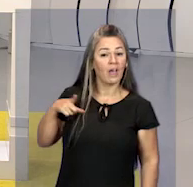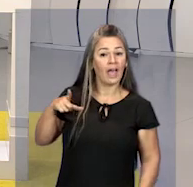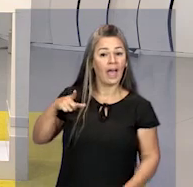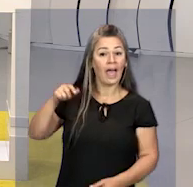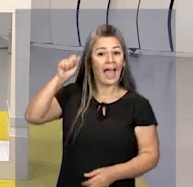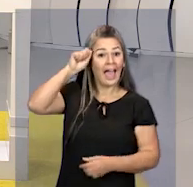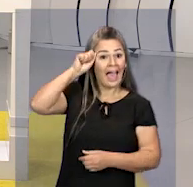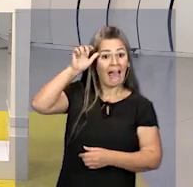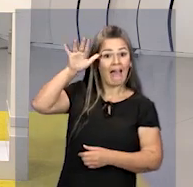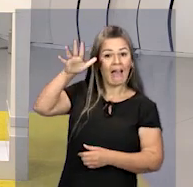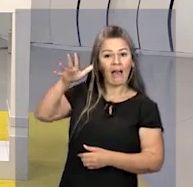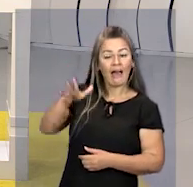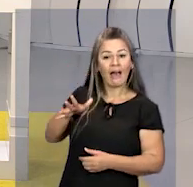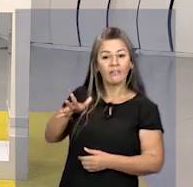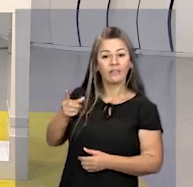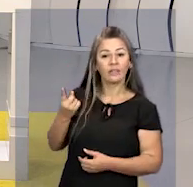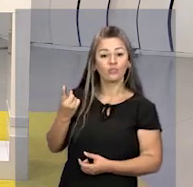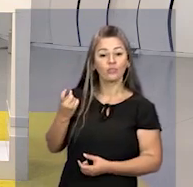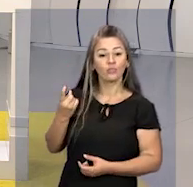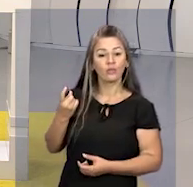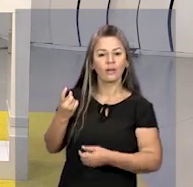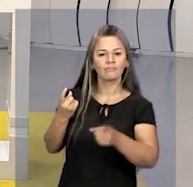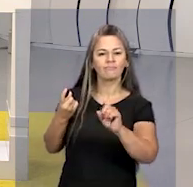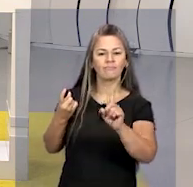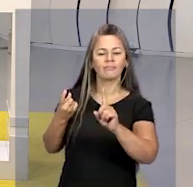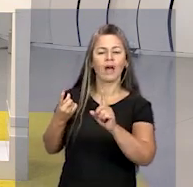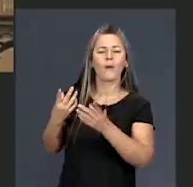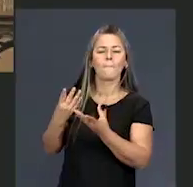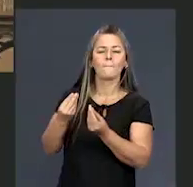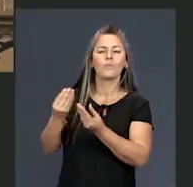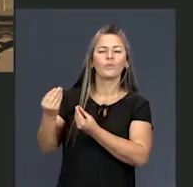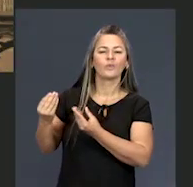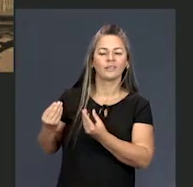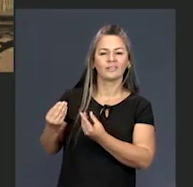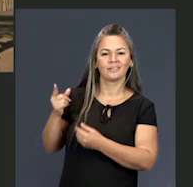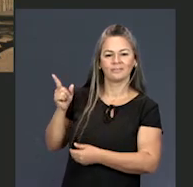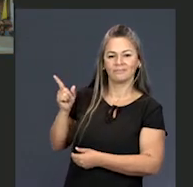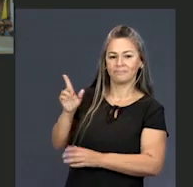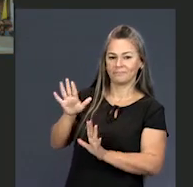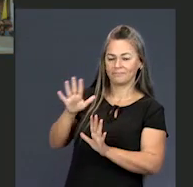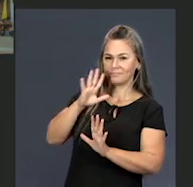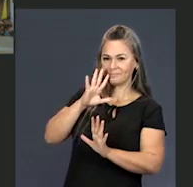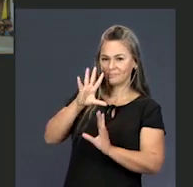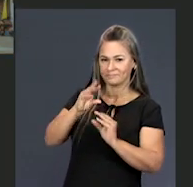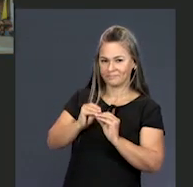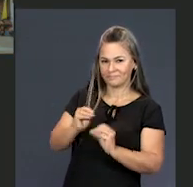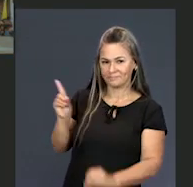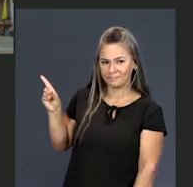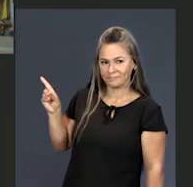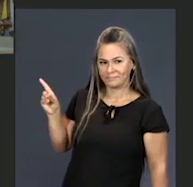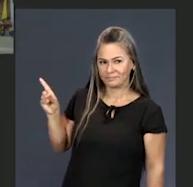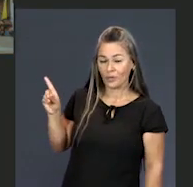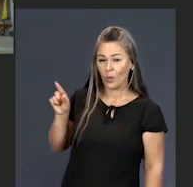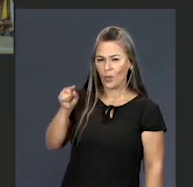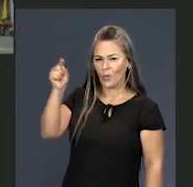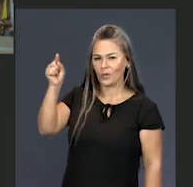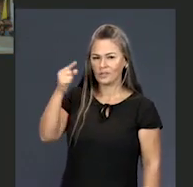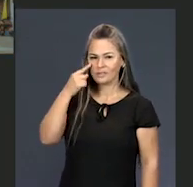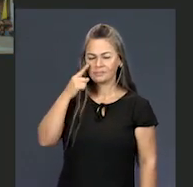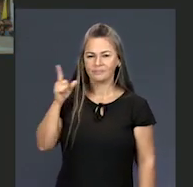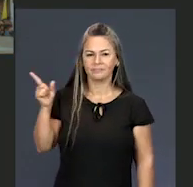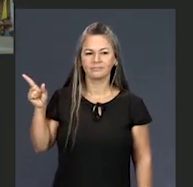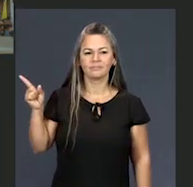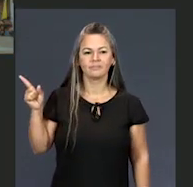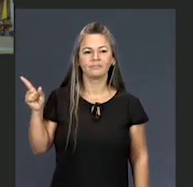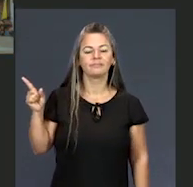as Áfricas são muitas. Essa dança, então, é uma dança africana. Vamos observar essa outra imagem. Olha só